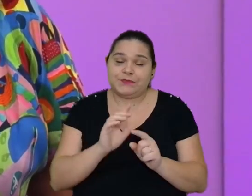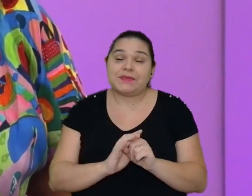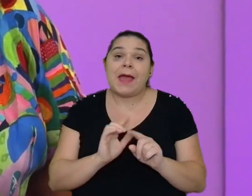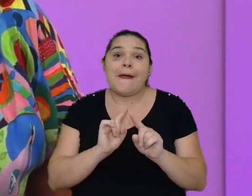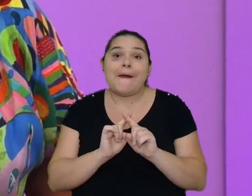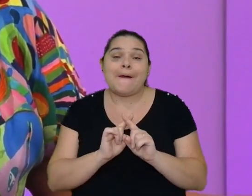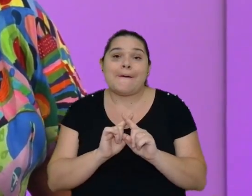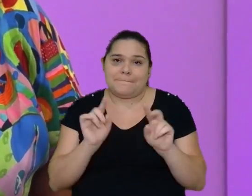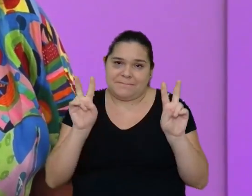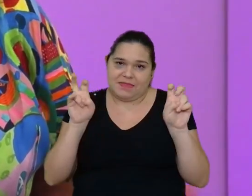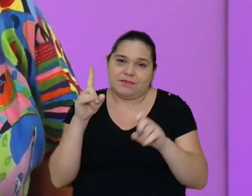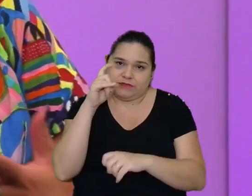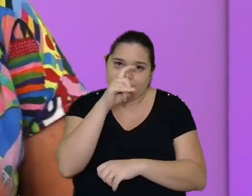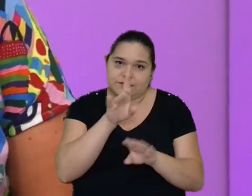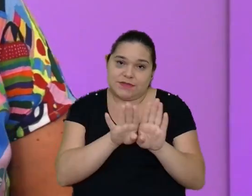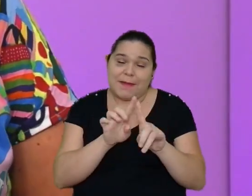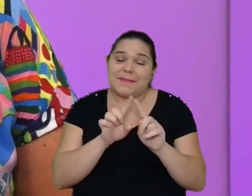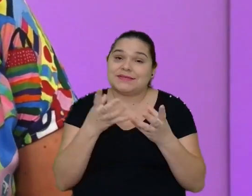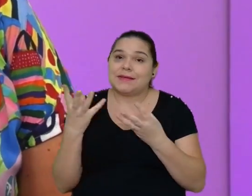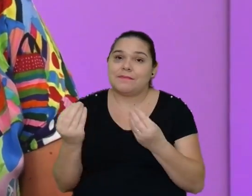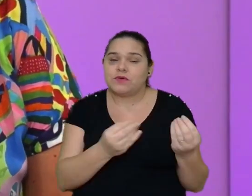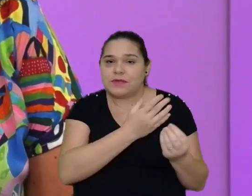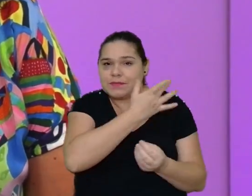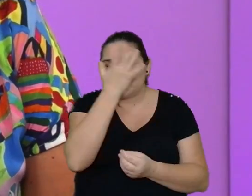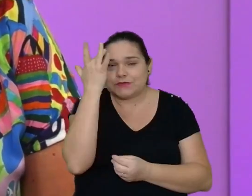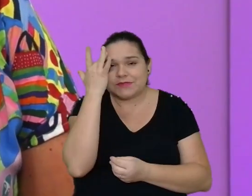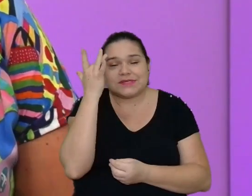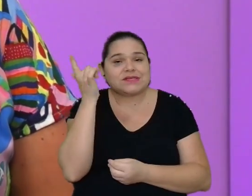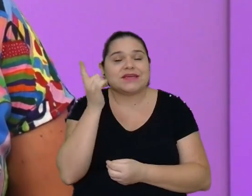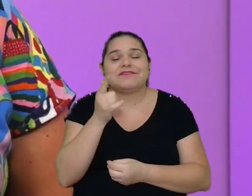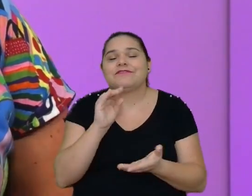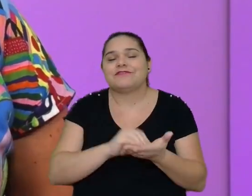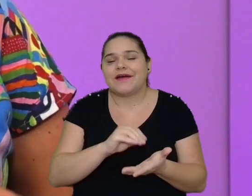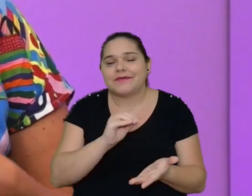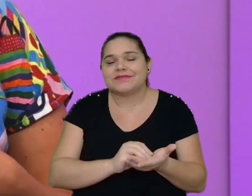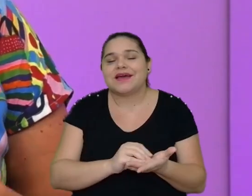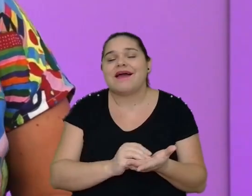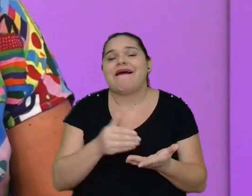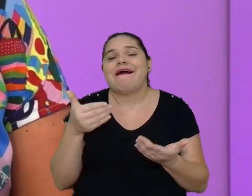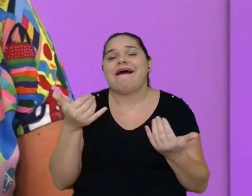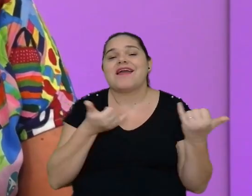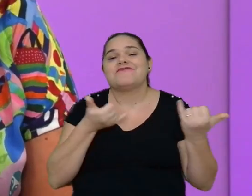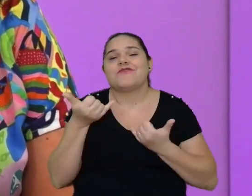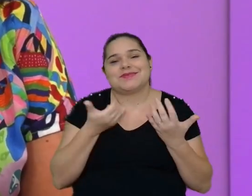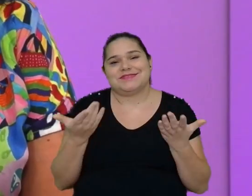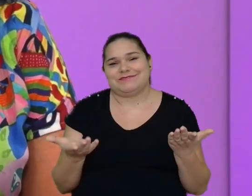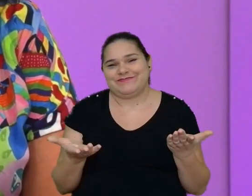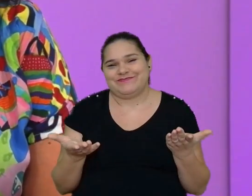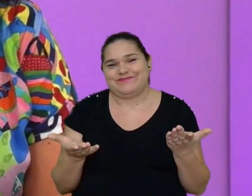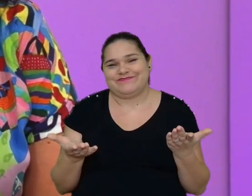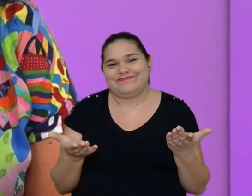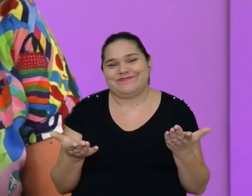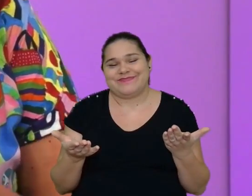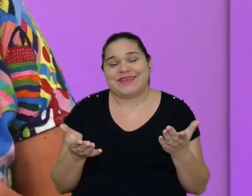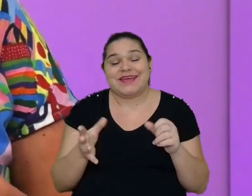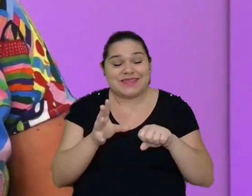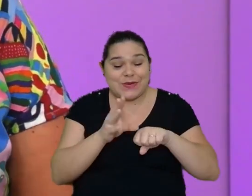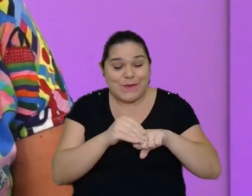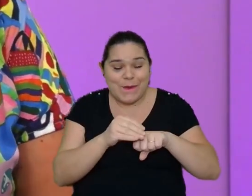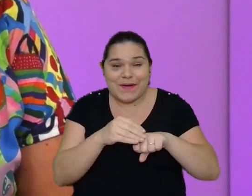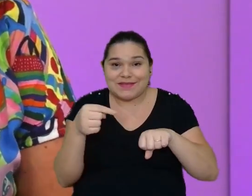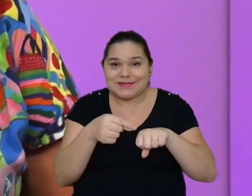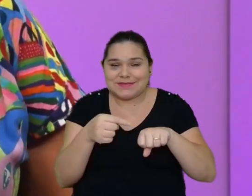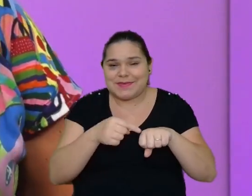quantidade de pacientes represados por falta de conhecimento. Então, eu acho que conhecimento é a primeira parte, porque eu acho que até